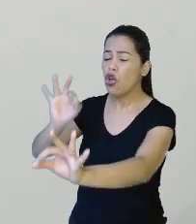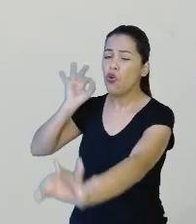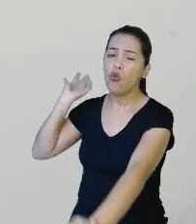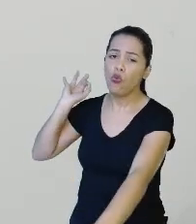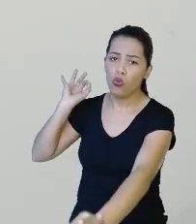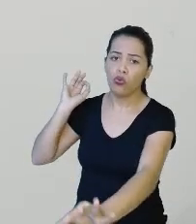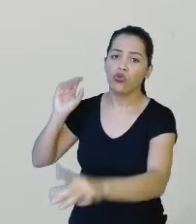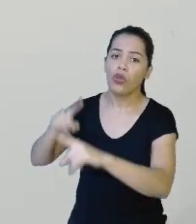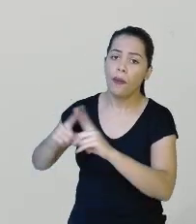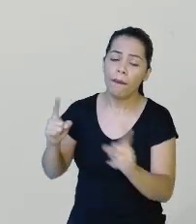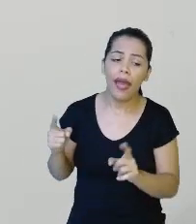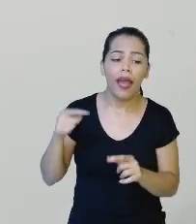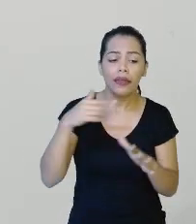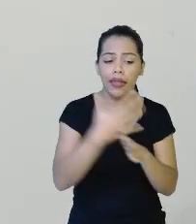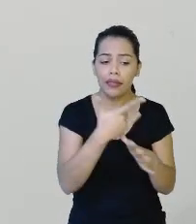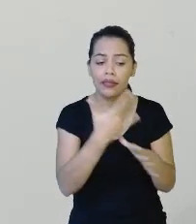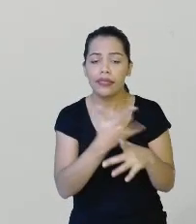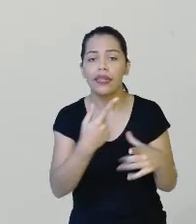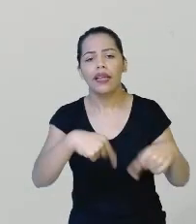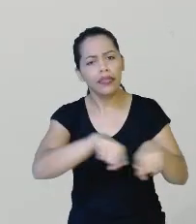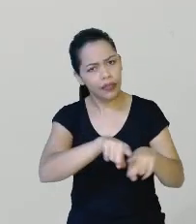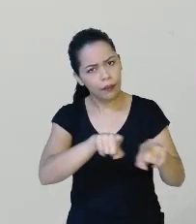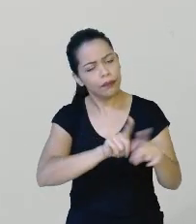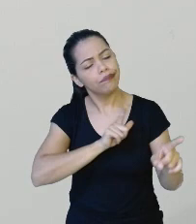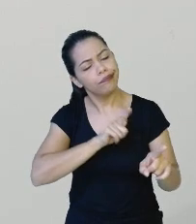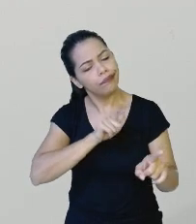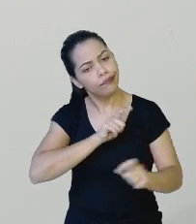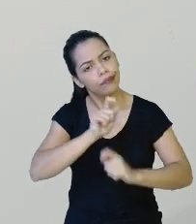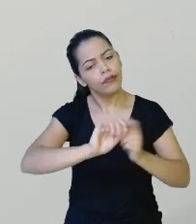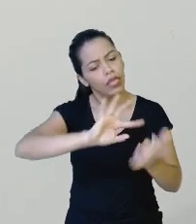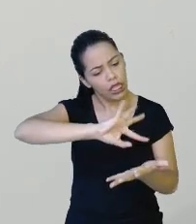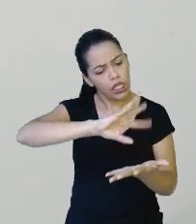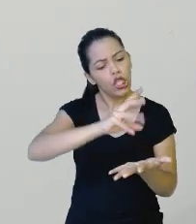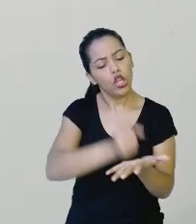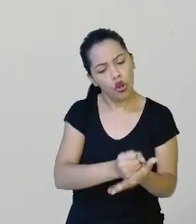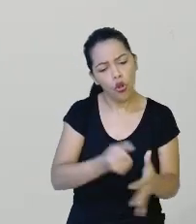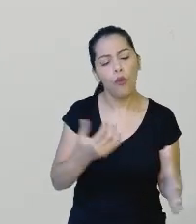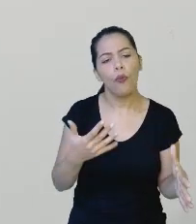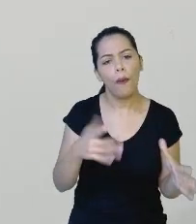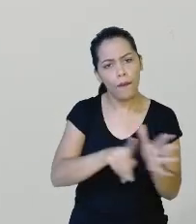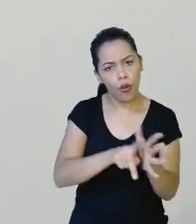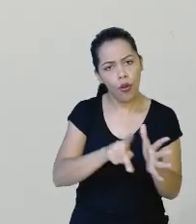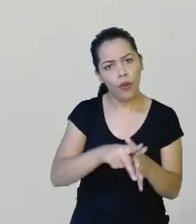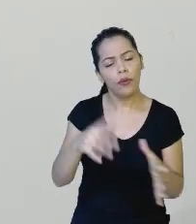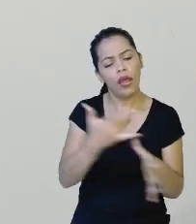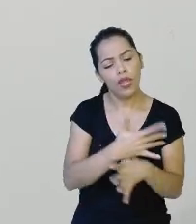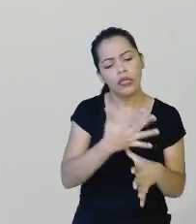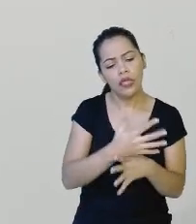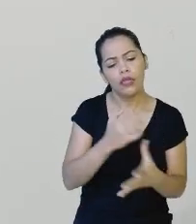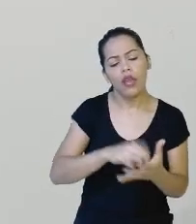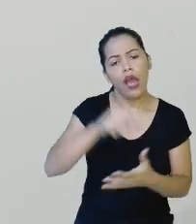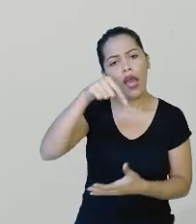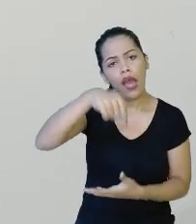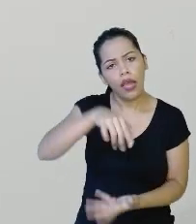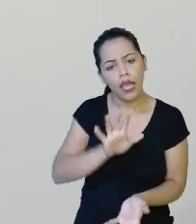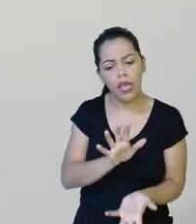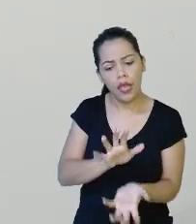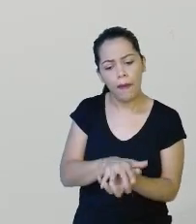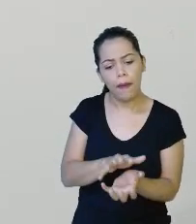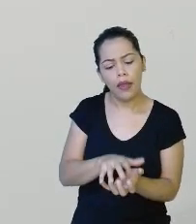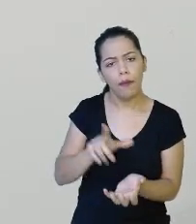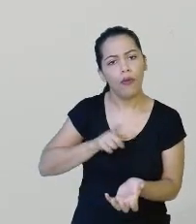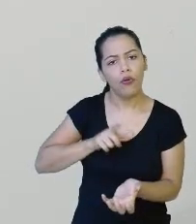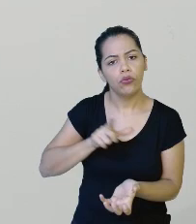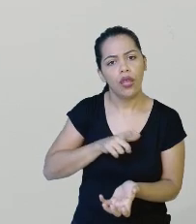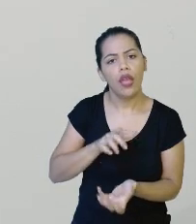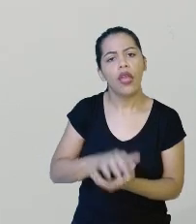locais de resistências. A gente pode encontrar também os quilombos urbanos. E aqui em Pernambuco, no